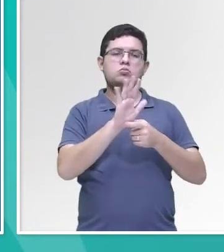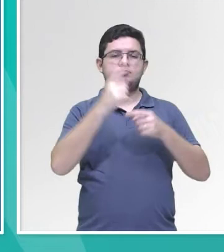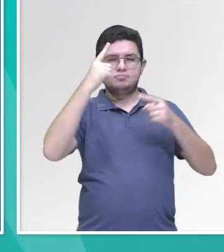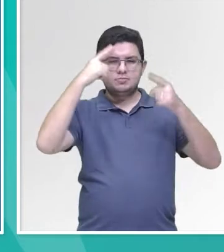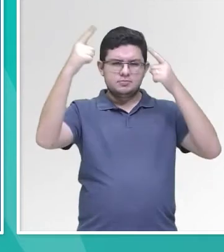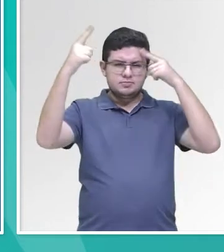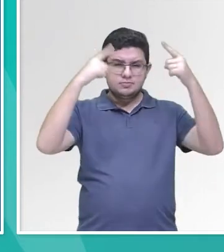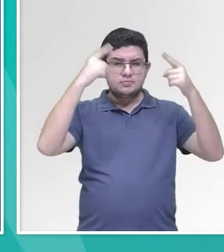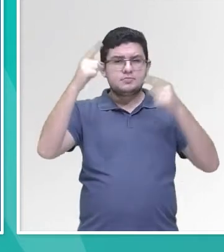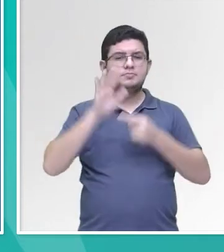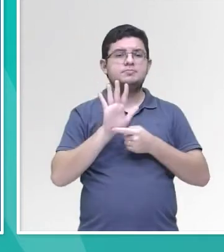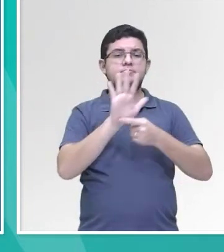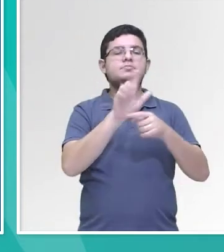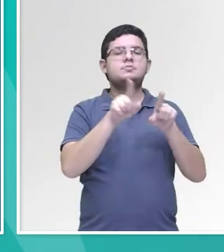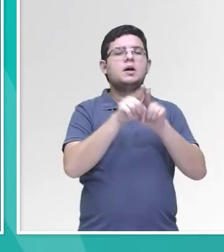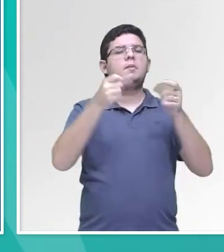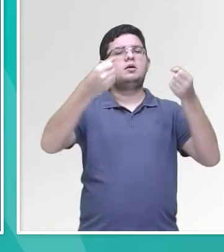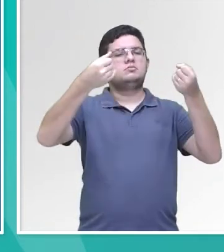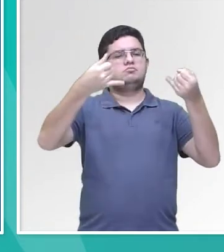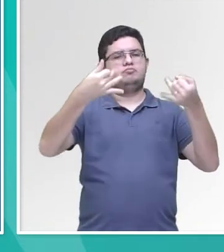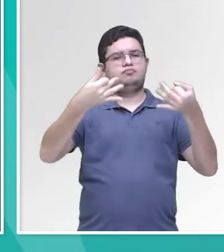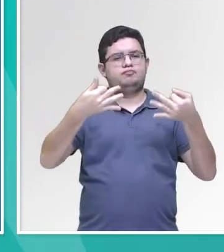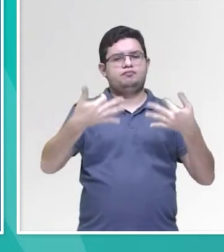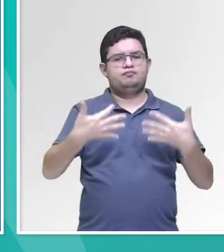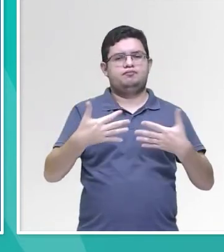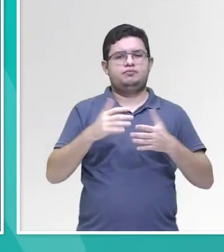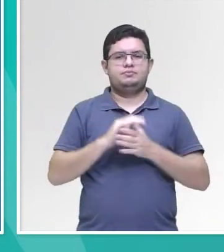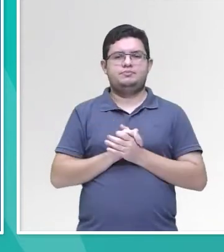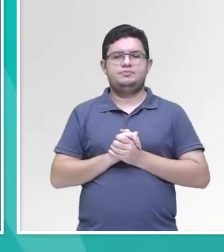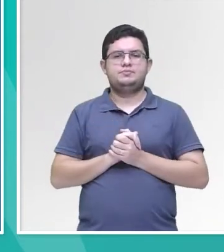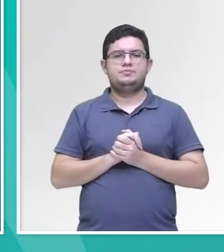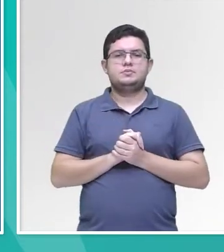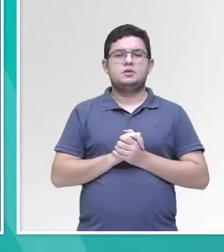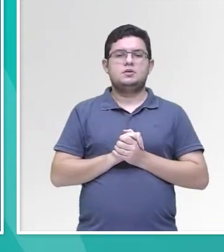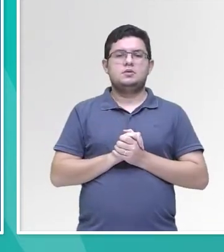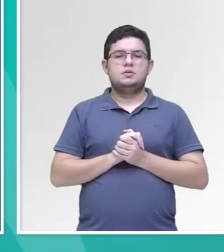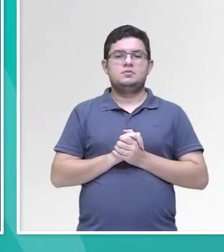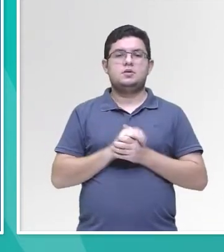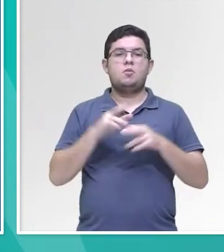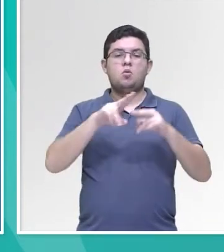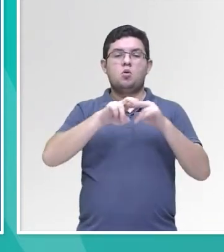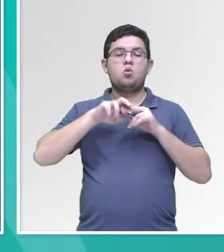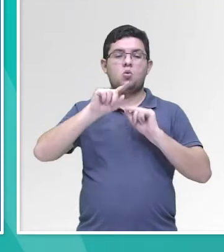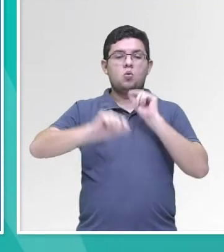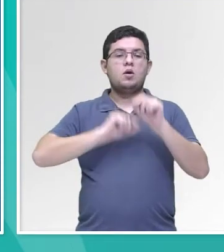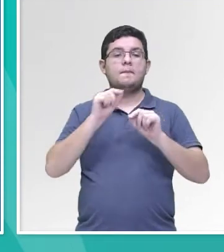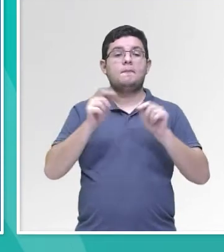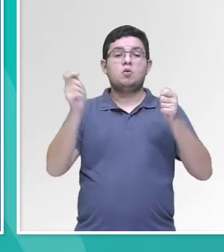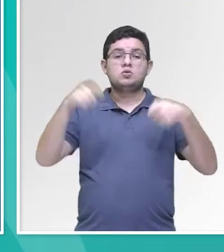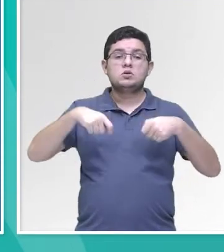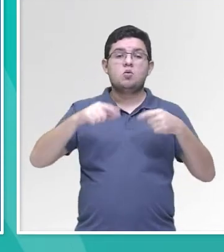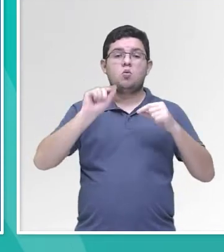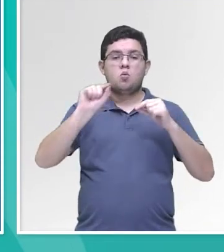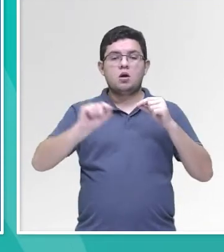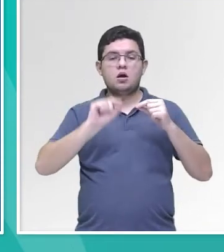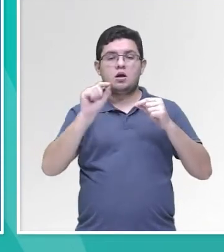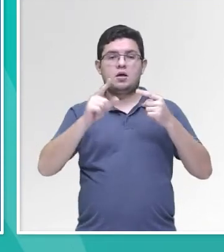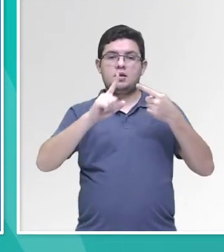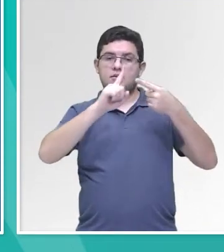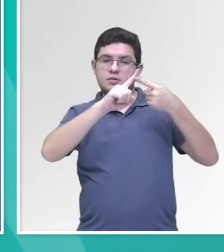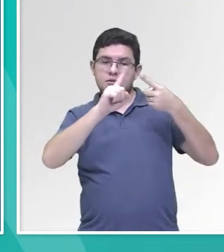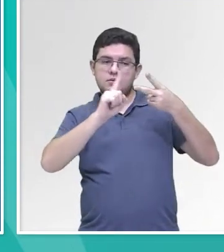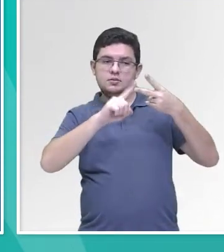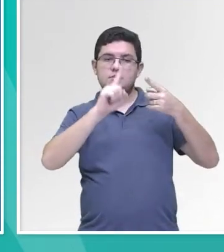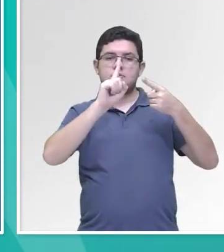Você vai expor a sua ideia e vai explicar a sua ideia. Daí a sua dupla natureza. Esse texto, essa forma de escrever é